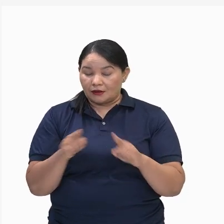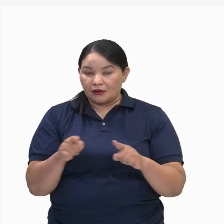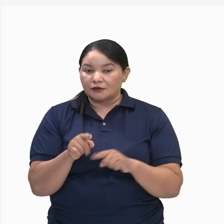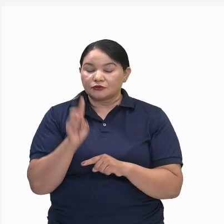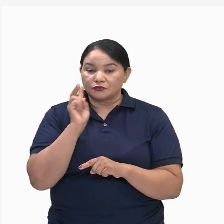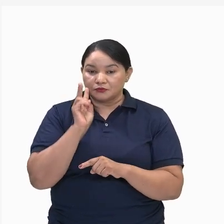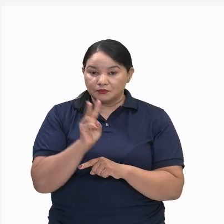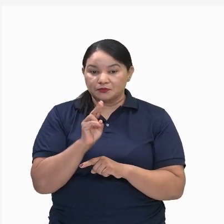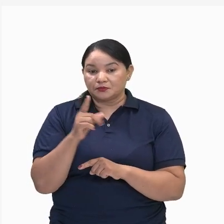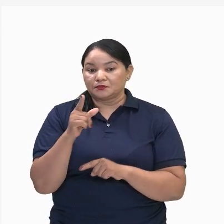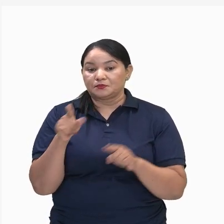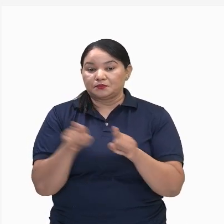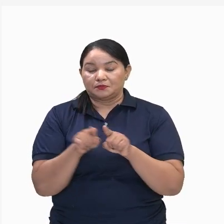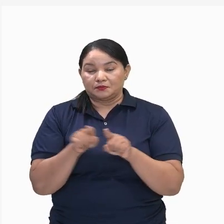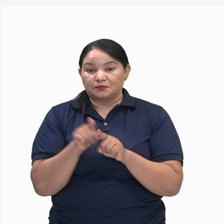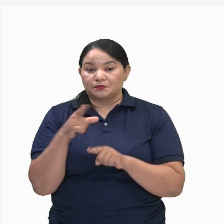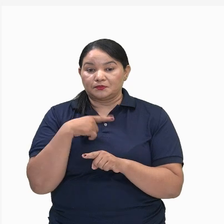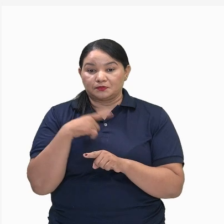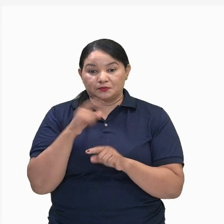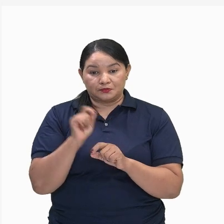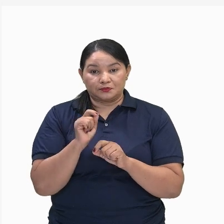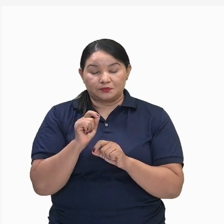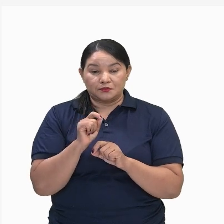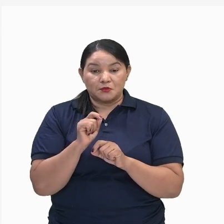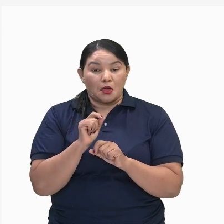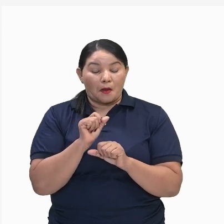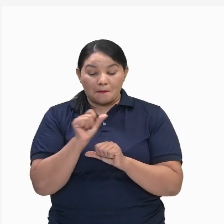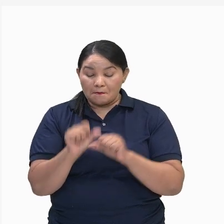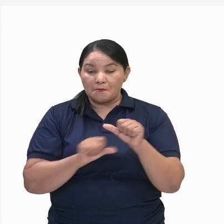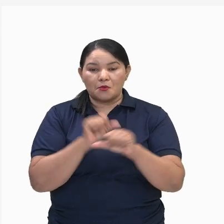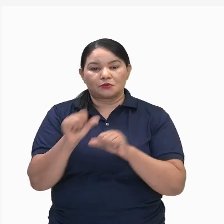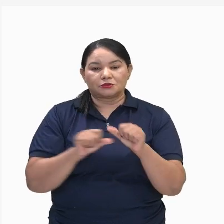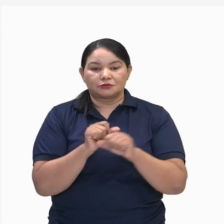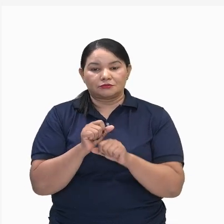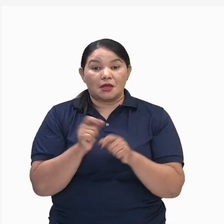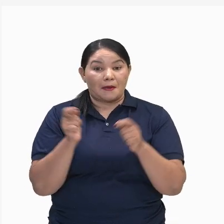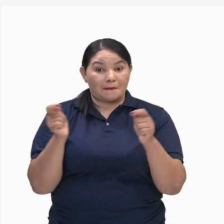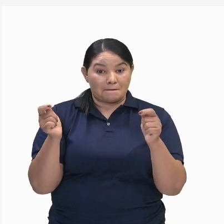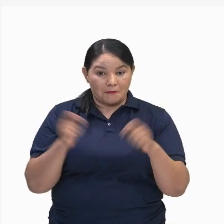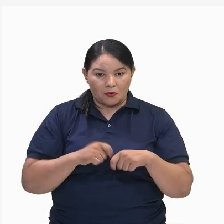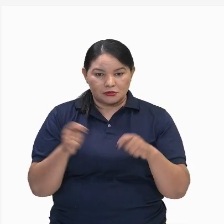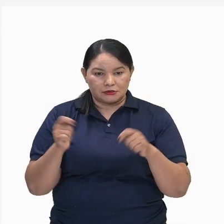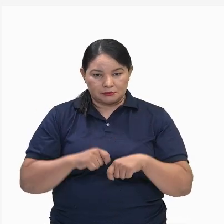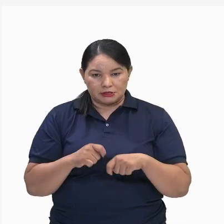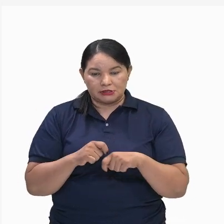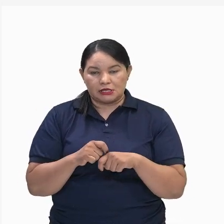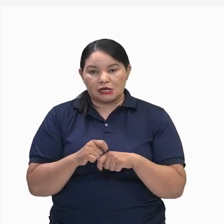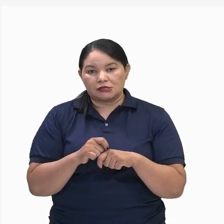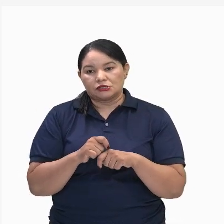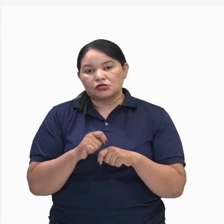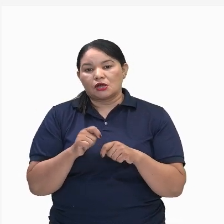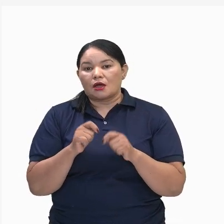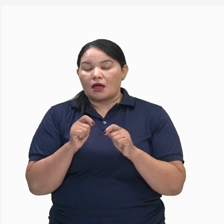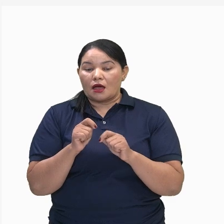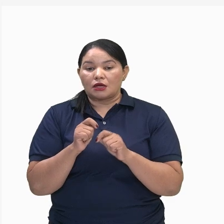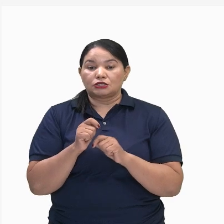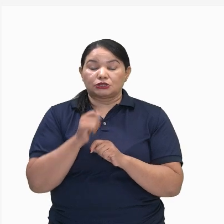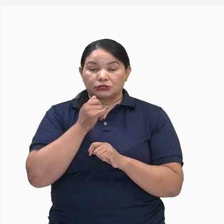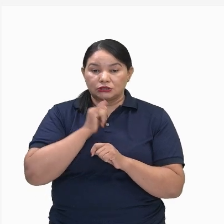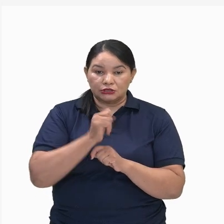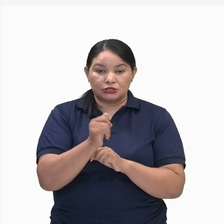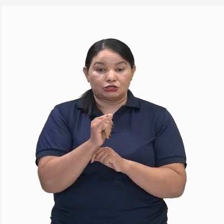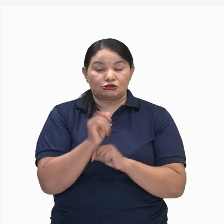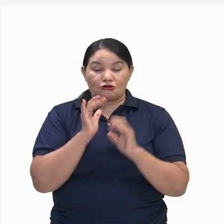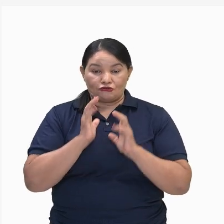que existe uma forma de mudar isso, gente. A gente chama de possibilidade, né, de geração de energia limpa e sustentável